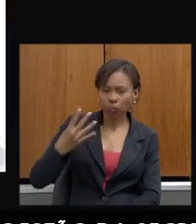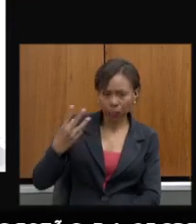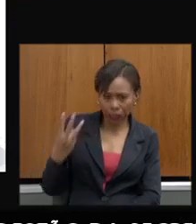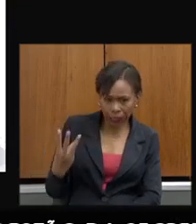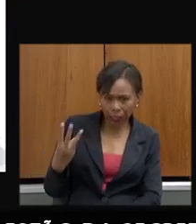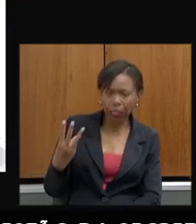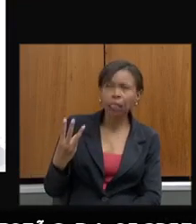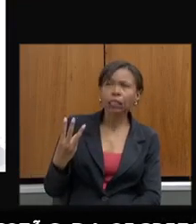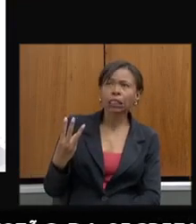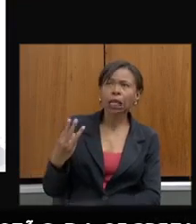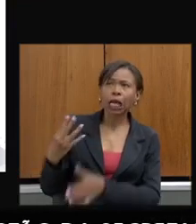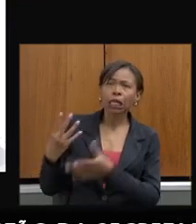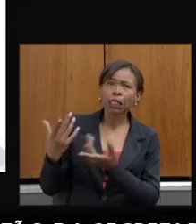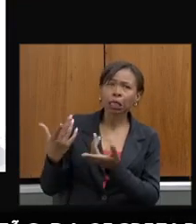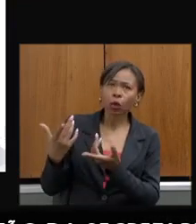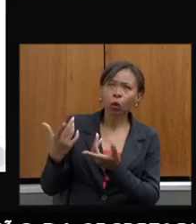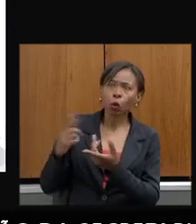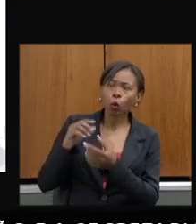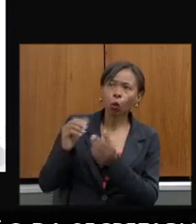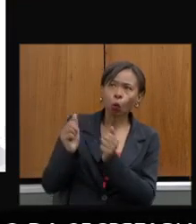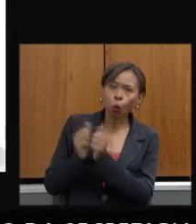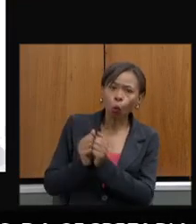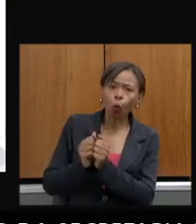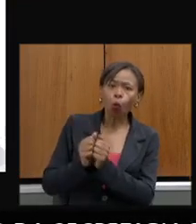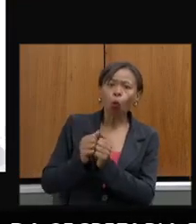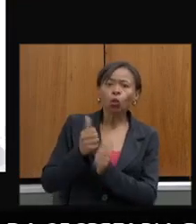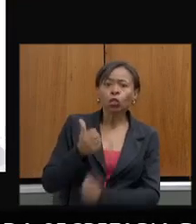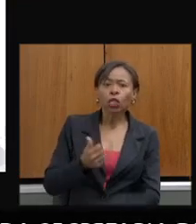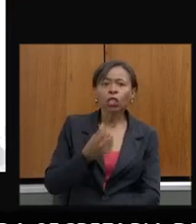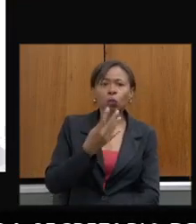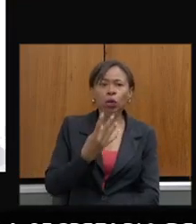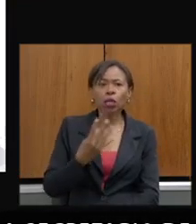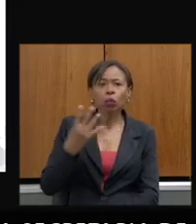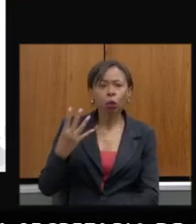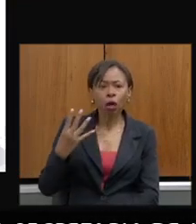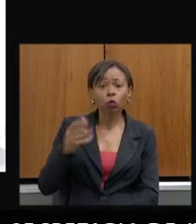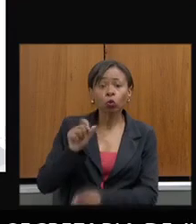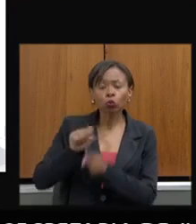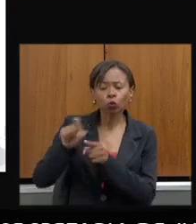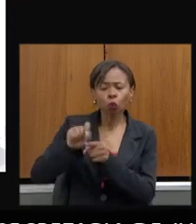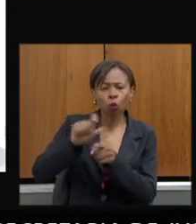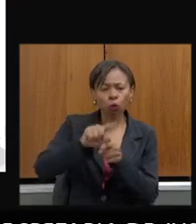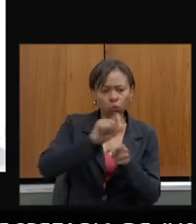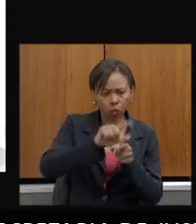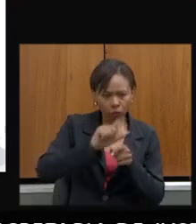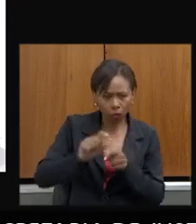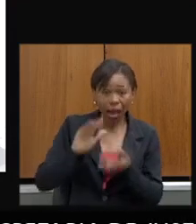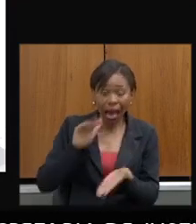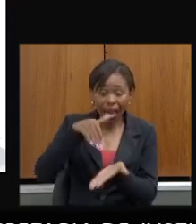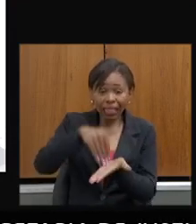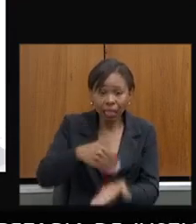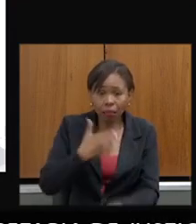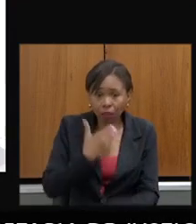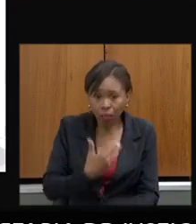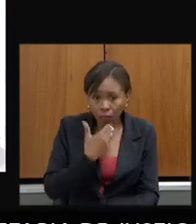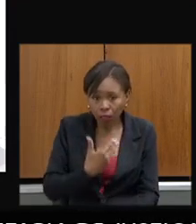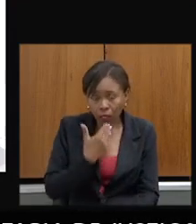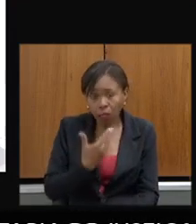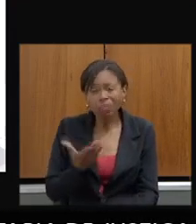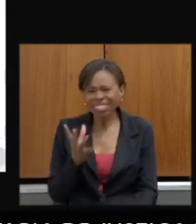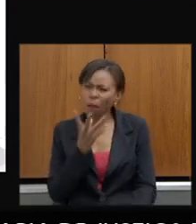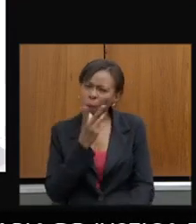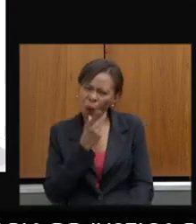443 tem 154 locação totalizando aí se Deus quiser o final do ano tenha ocorrido